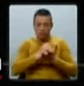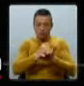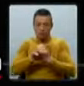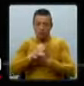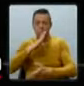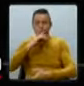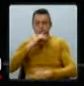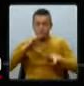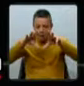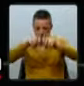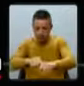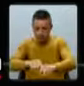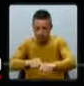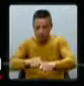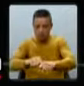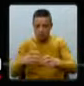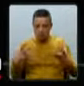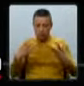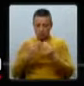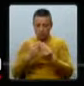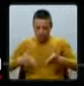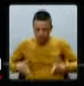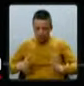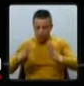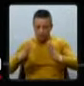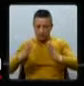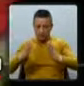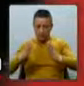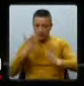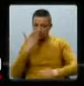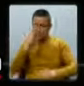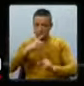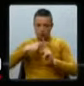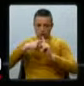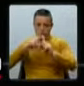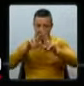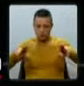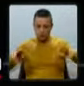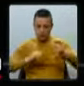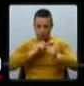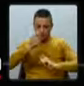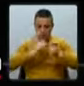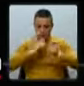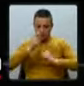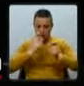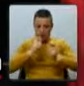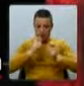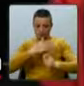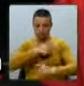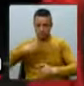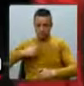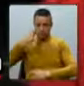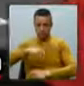os criminosos. Este roubo aconteceu junto a uma estrada movimentada em Joanesburgo, em frente a um hospital. O repórter ia falar precisamente do estado de saúde do